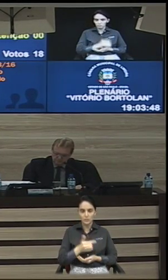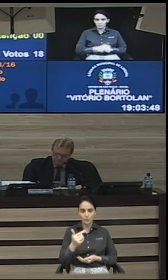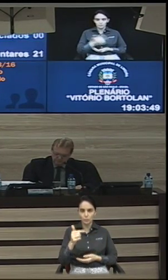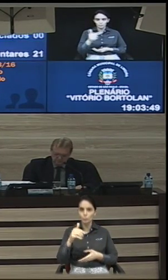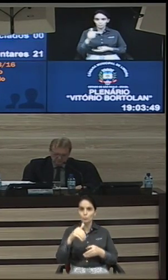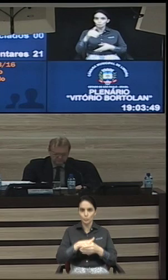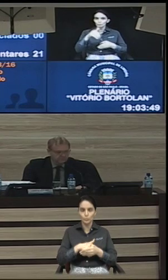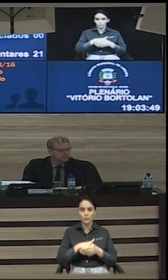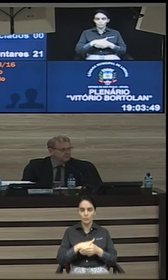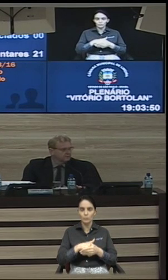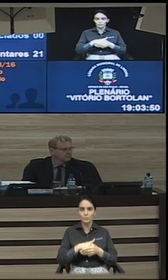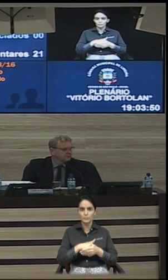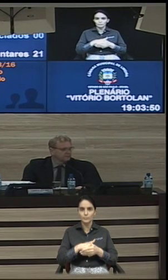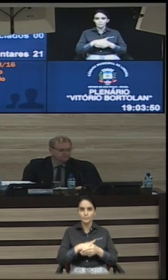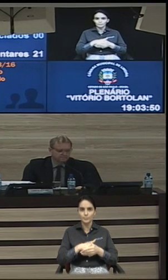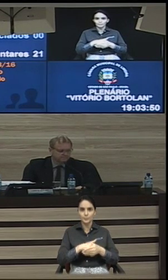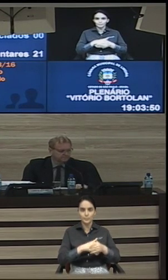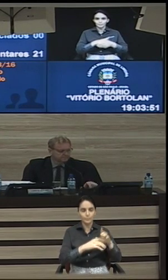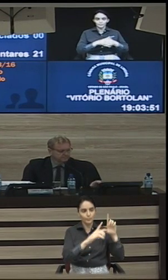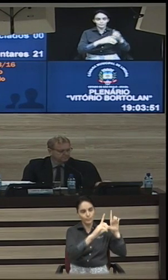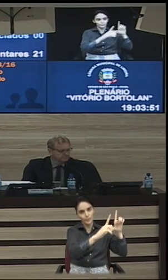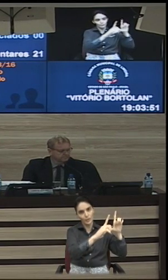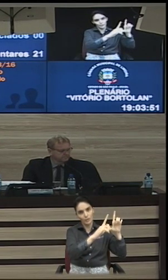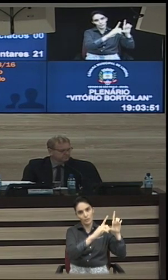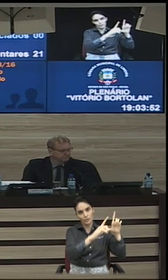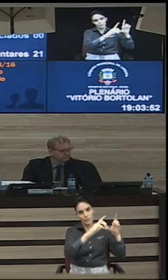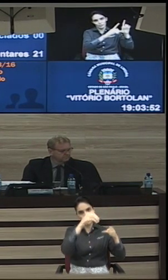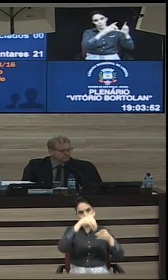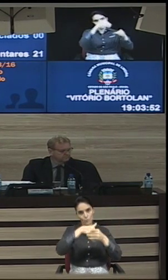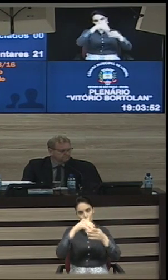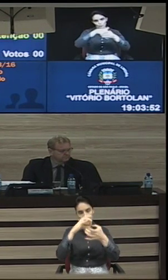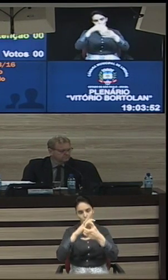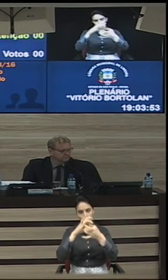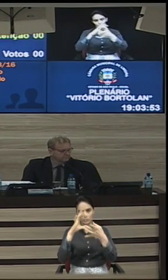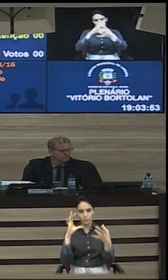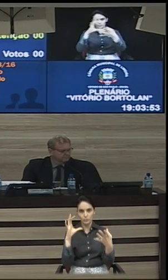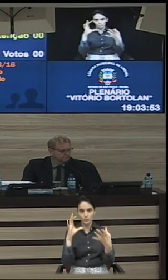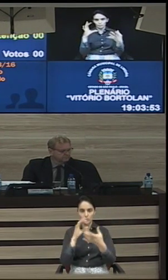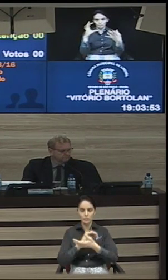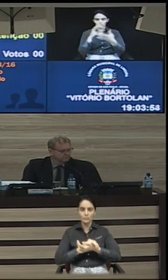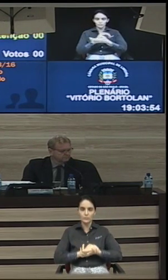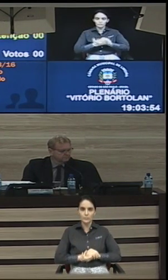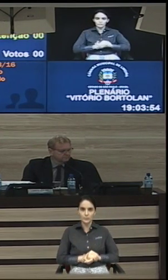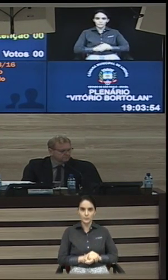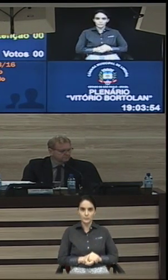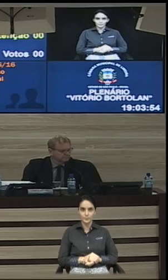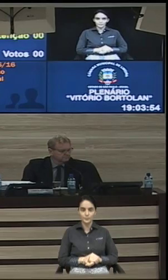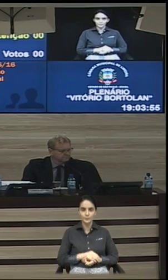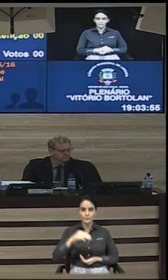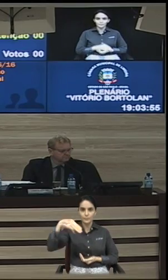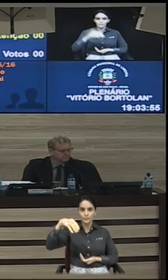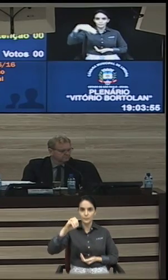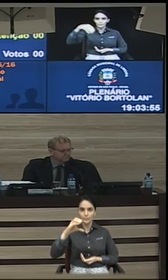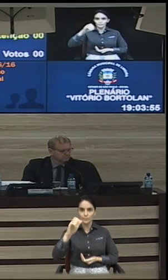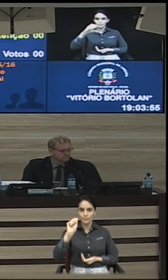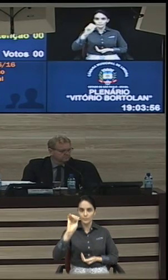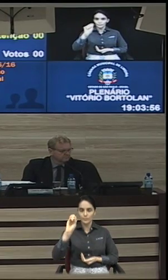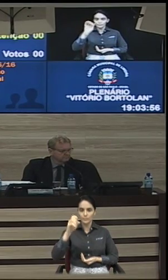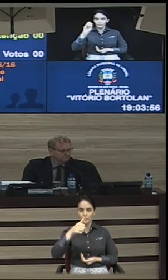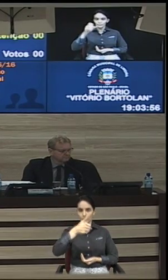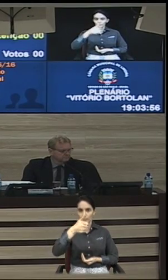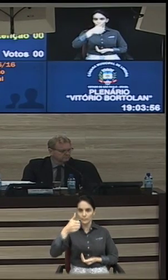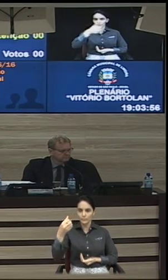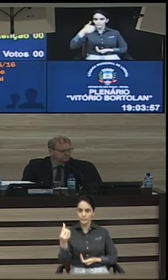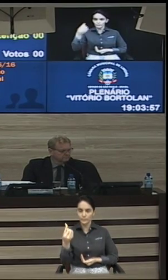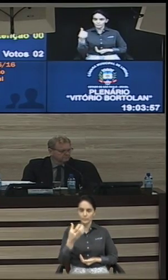havendo, vai à votação. E através do painel eletrônico, a votação da moção número